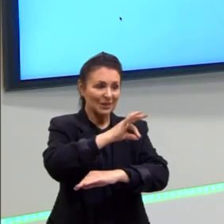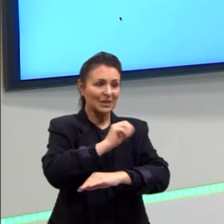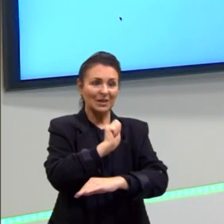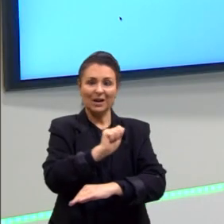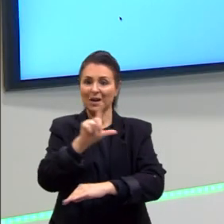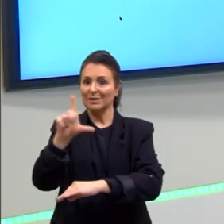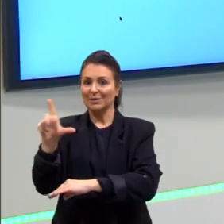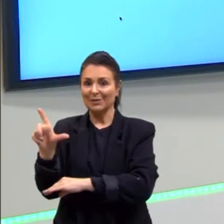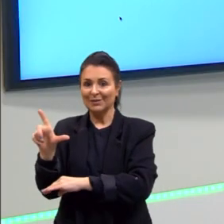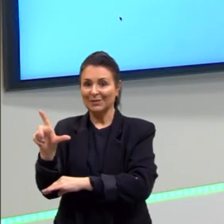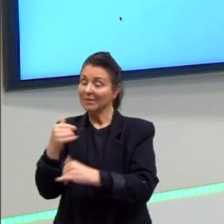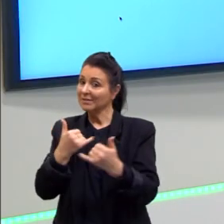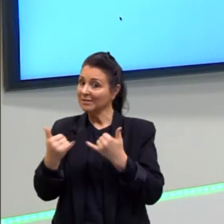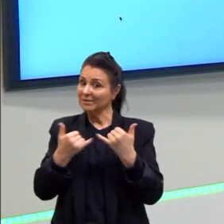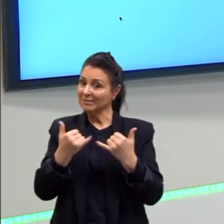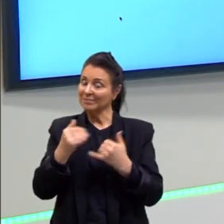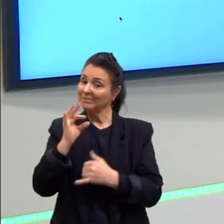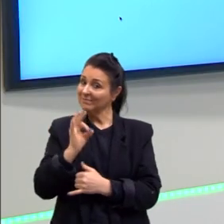Certo?